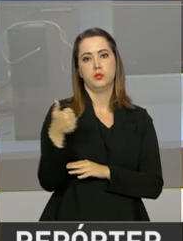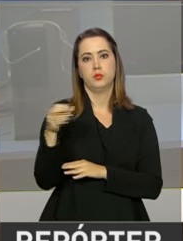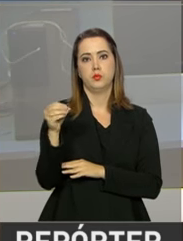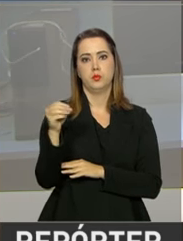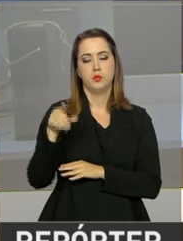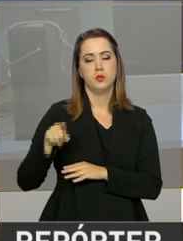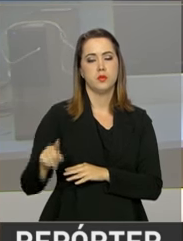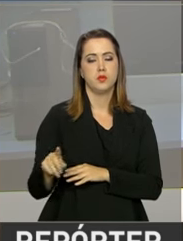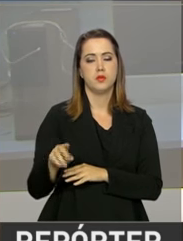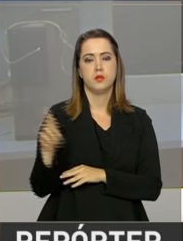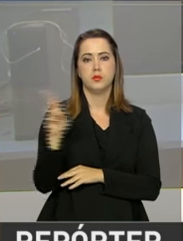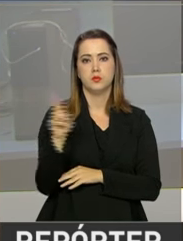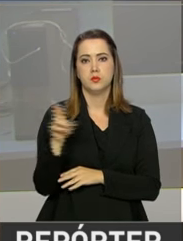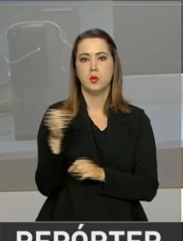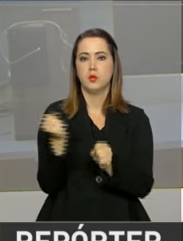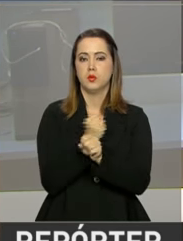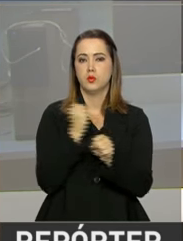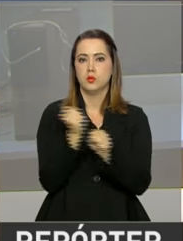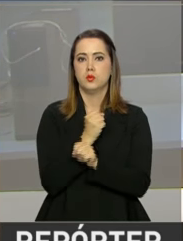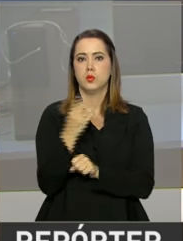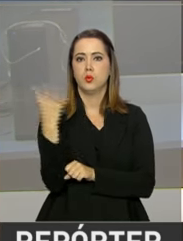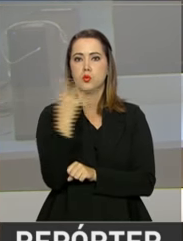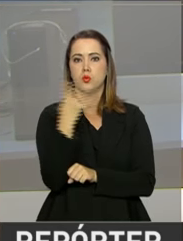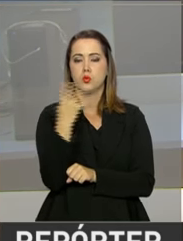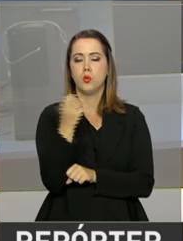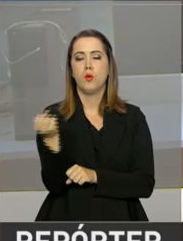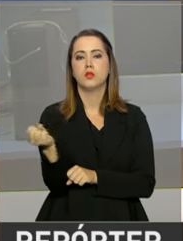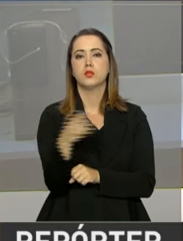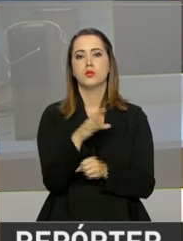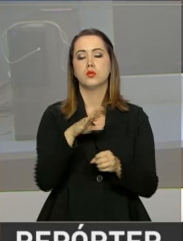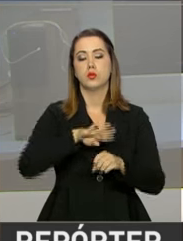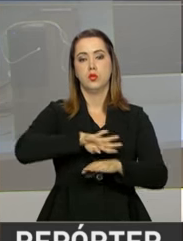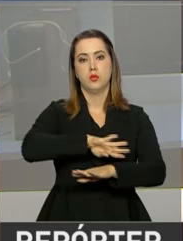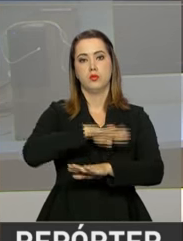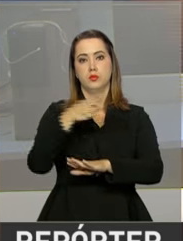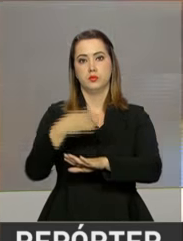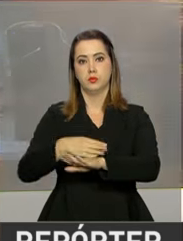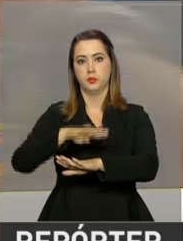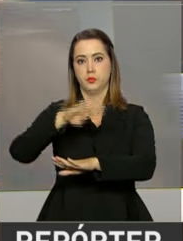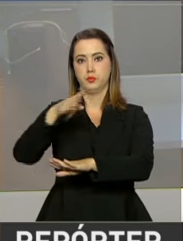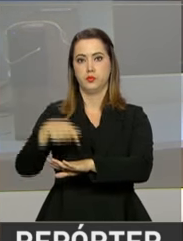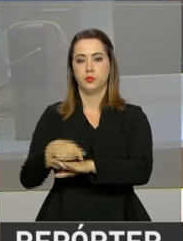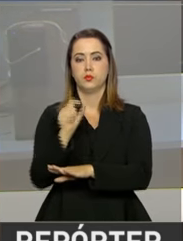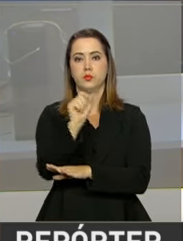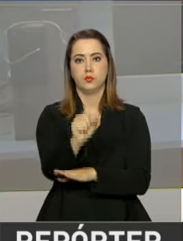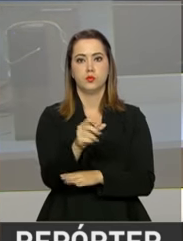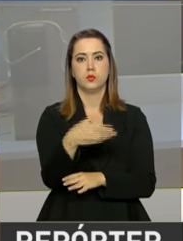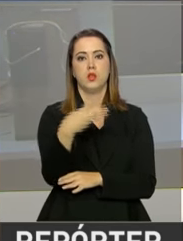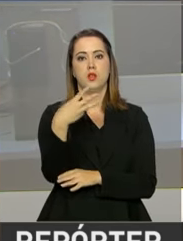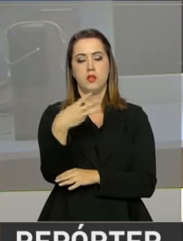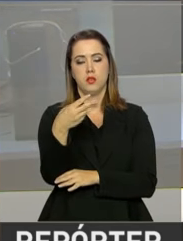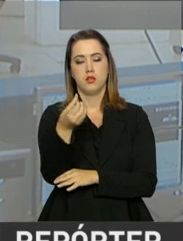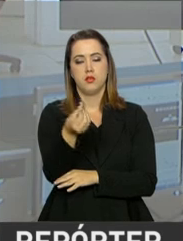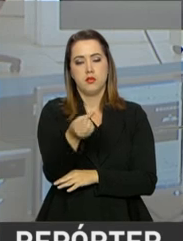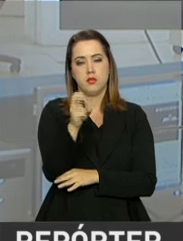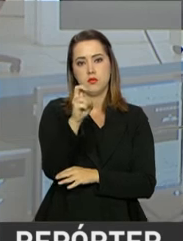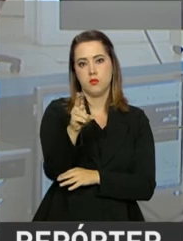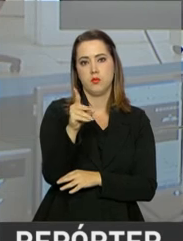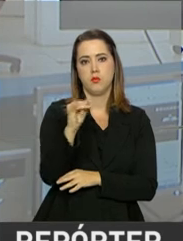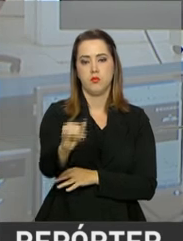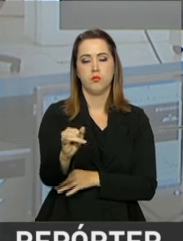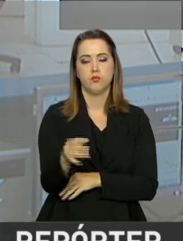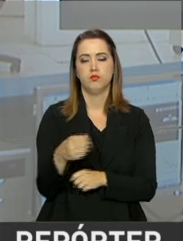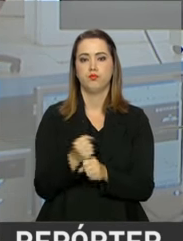para a reconstrução de quatro pontes no Paraná. O prazo das obras é de 365 dias.